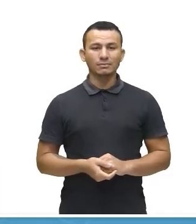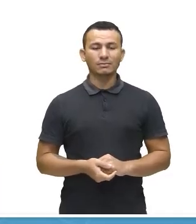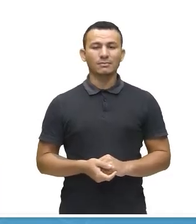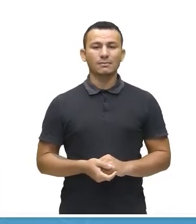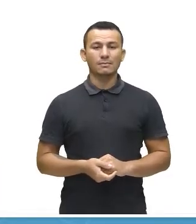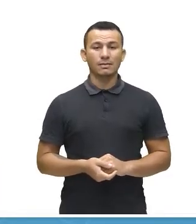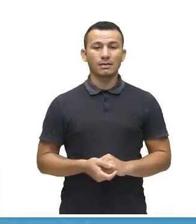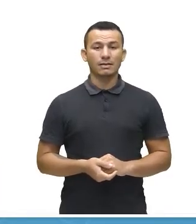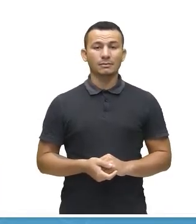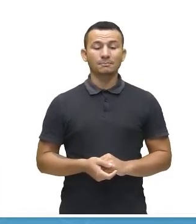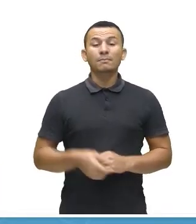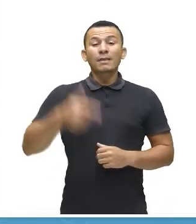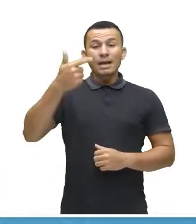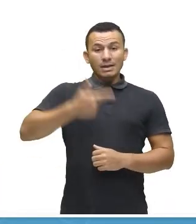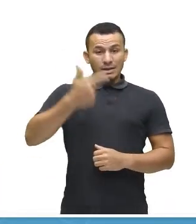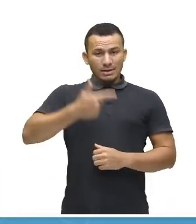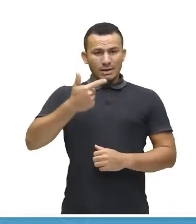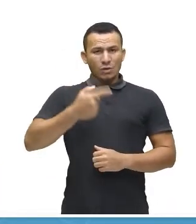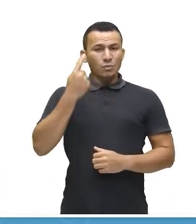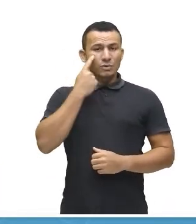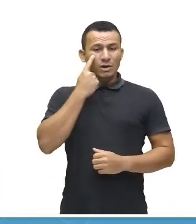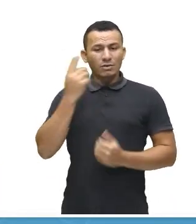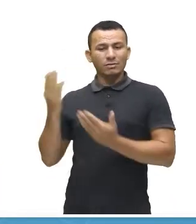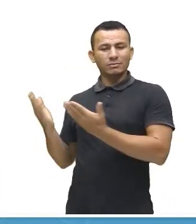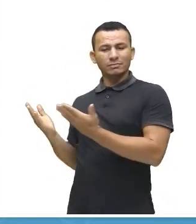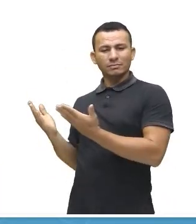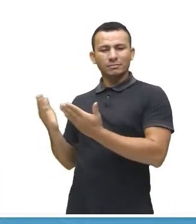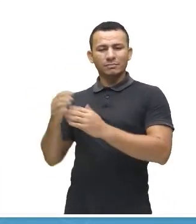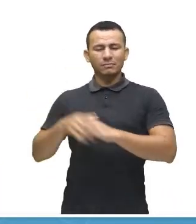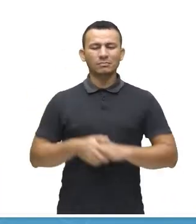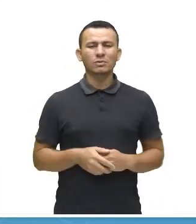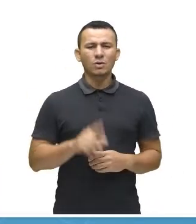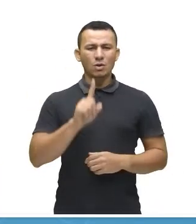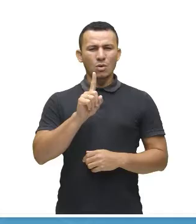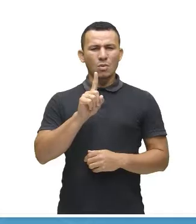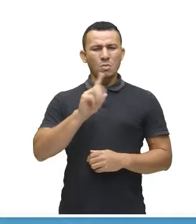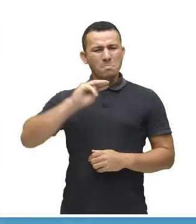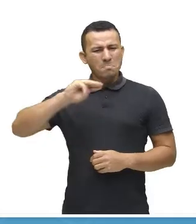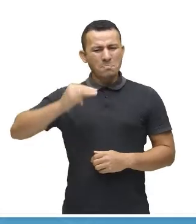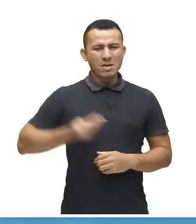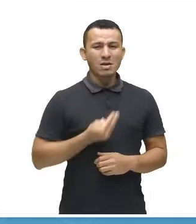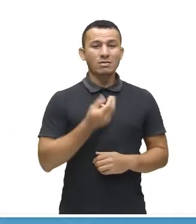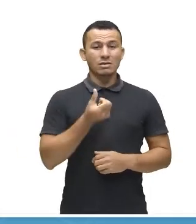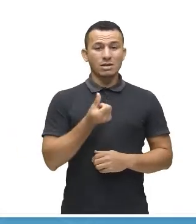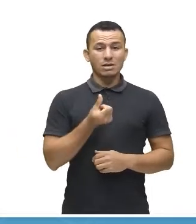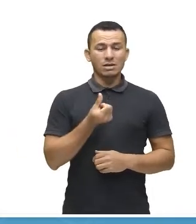É a segunda maior região e extensão do país, com